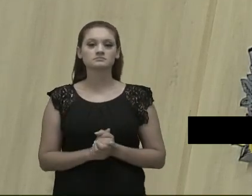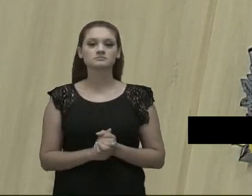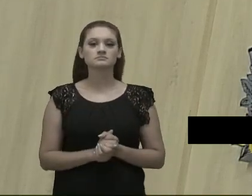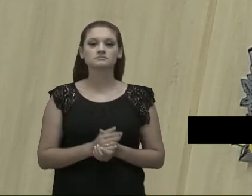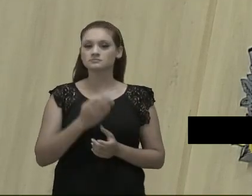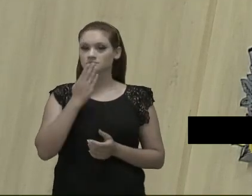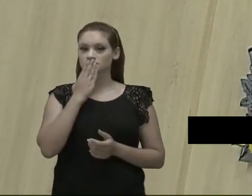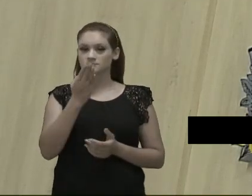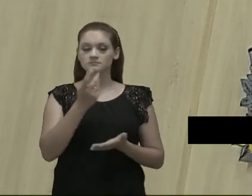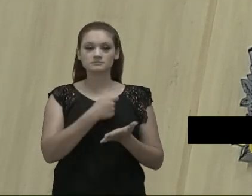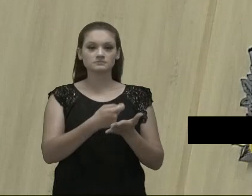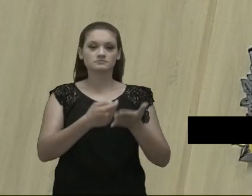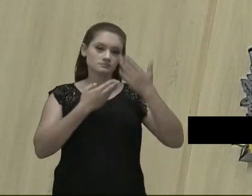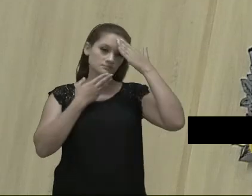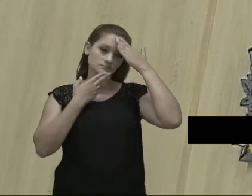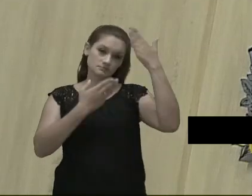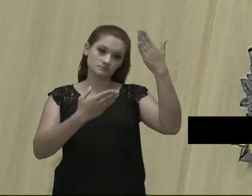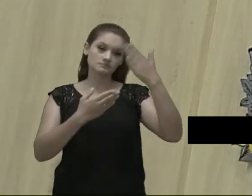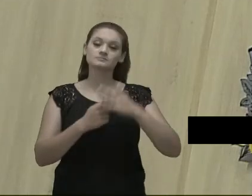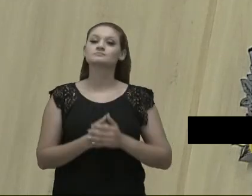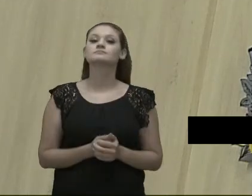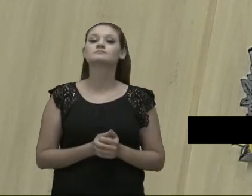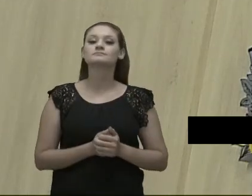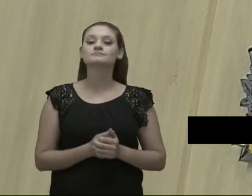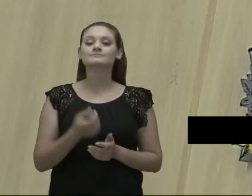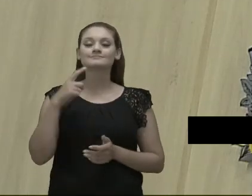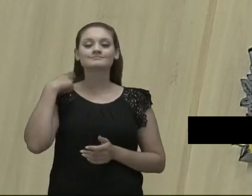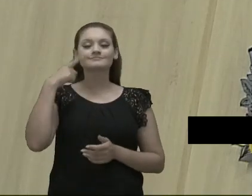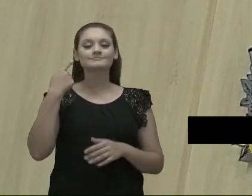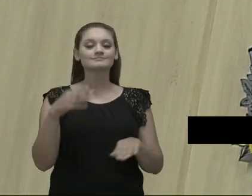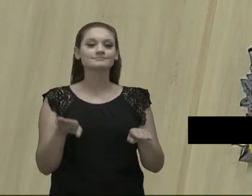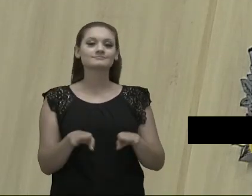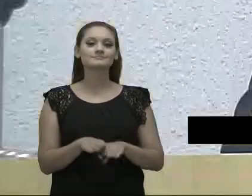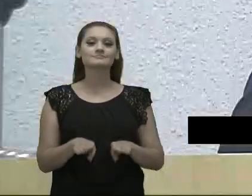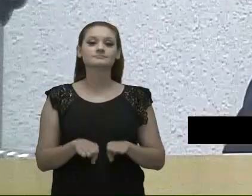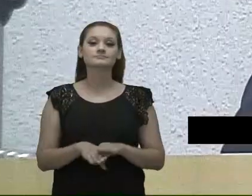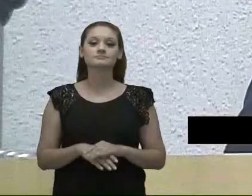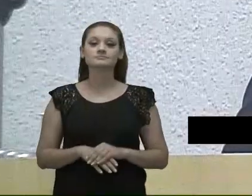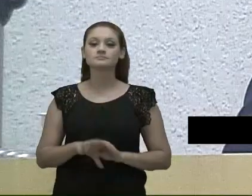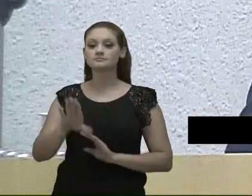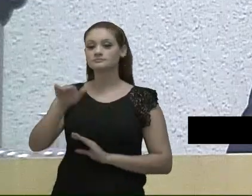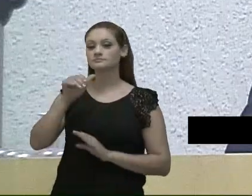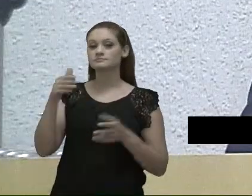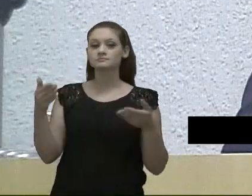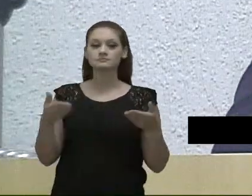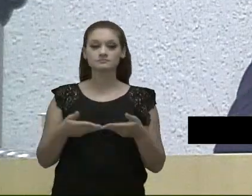pedir isso por escrito. Obrigado, viu, senhor Jefferson e os advogados. Chamo agora